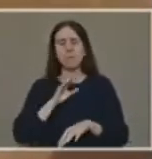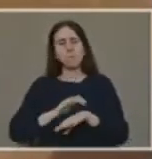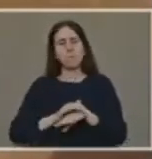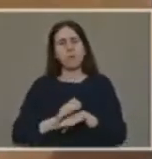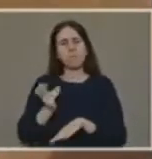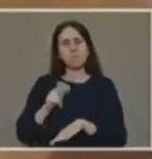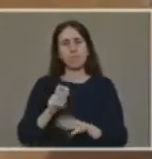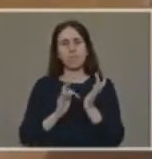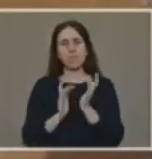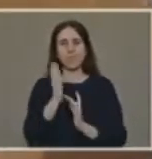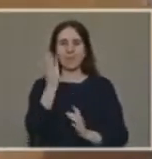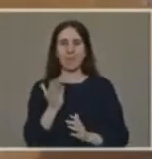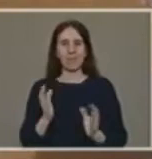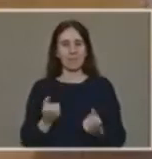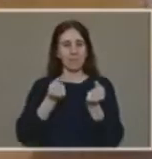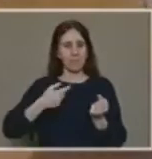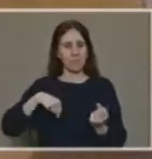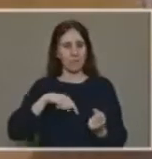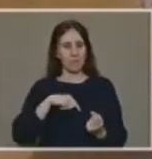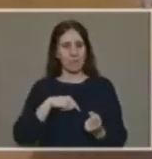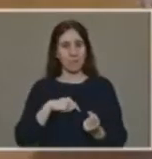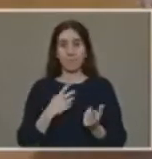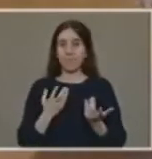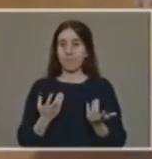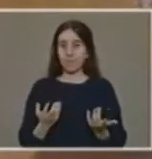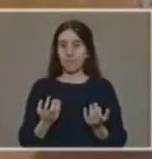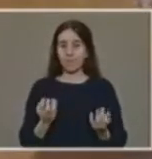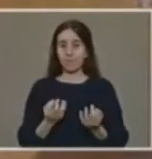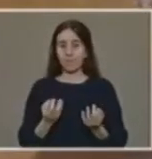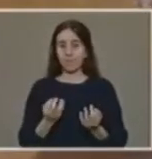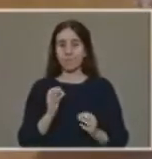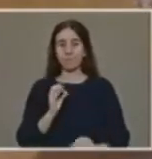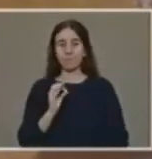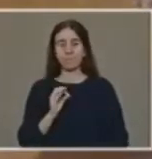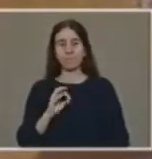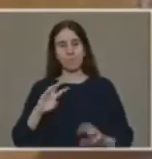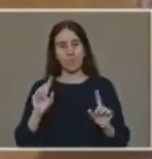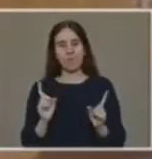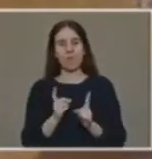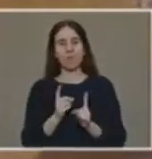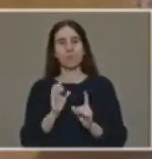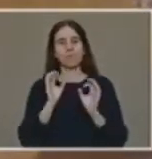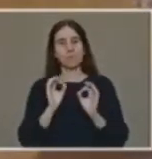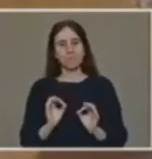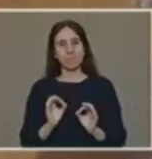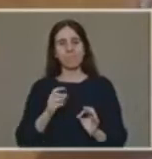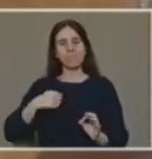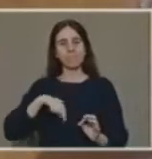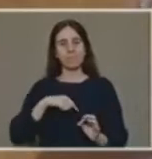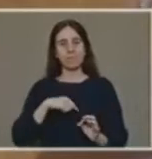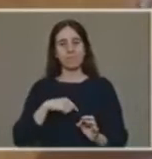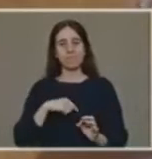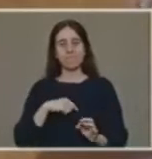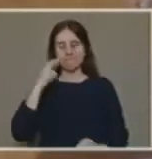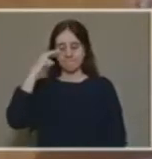temos Jesus, o nosso Salvador. Então, de uma forma muito sucinta, breve, façamos um